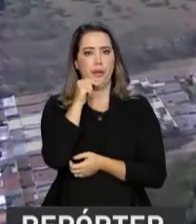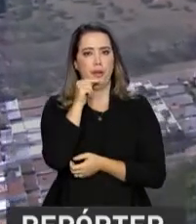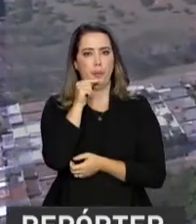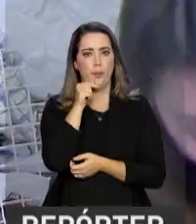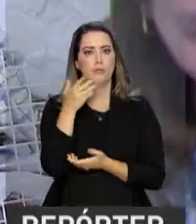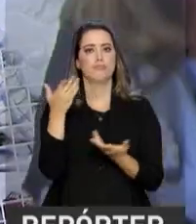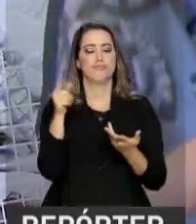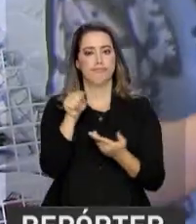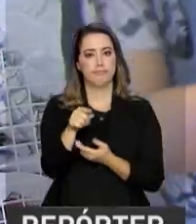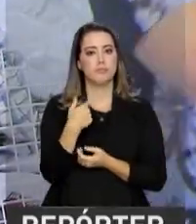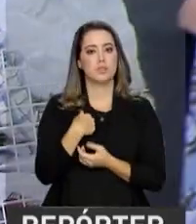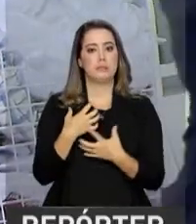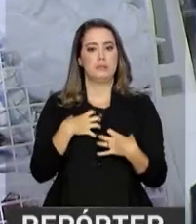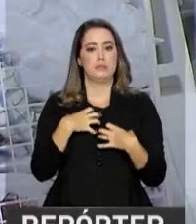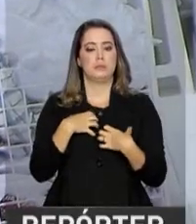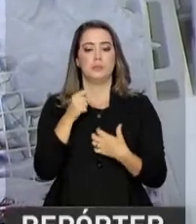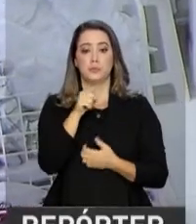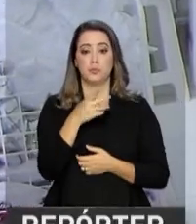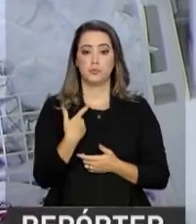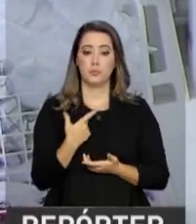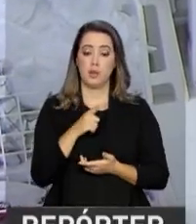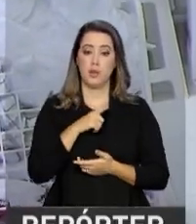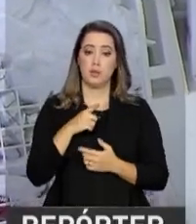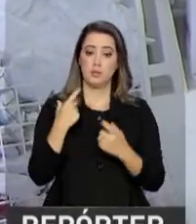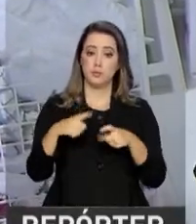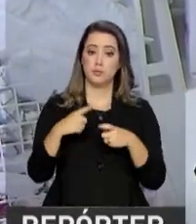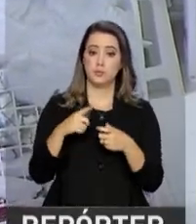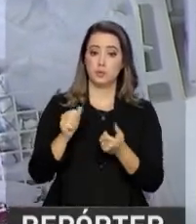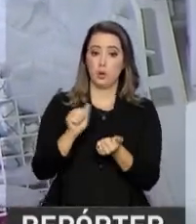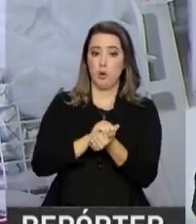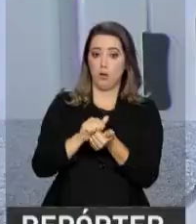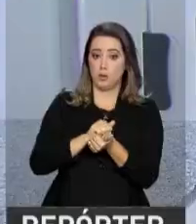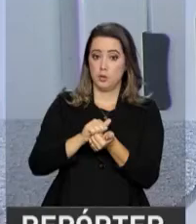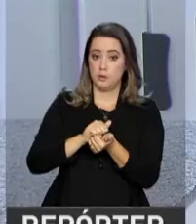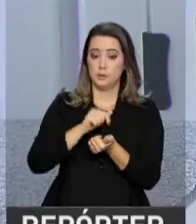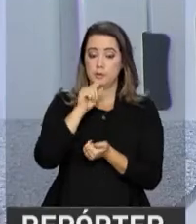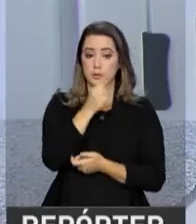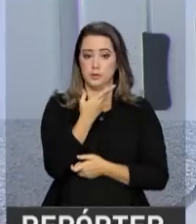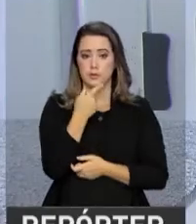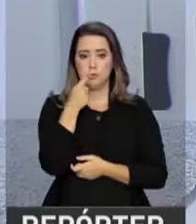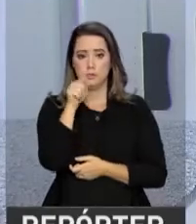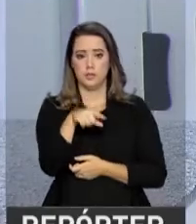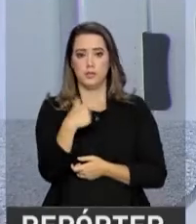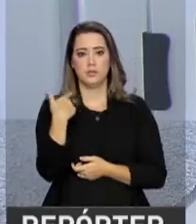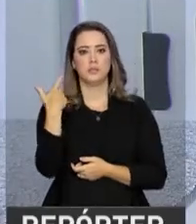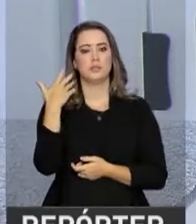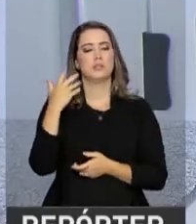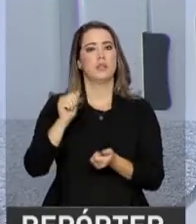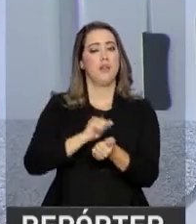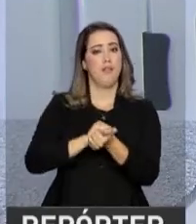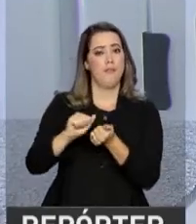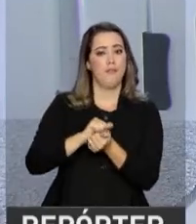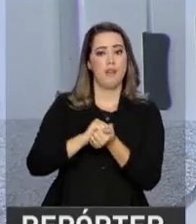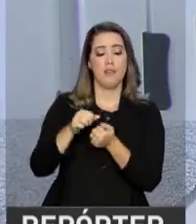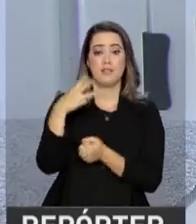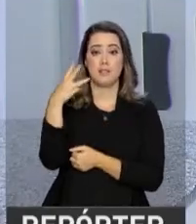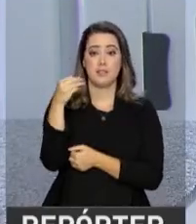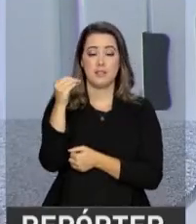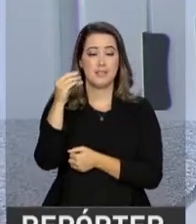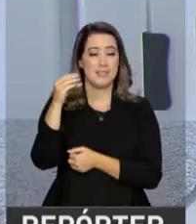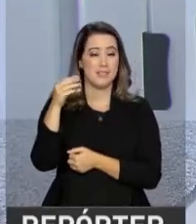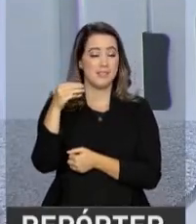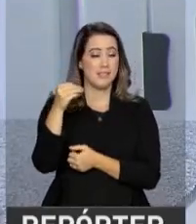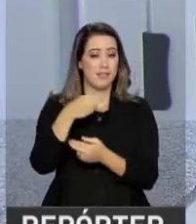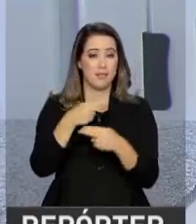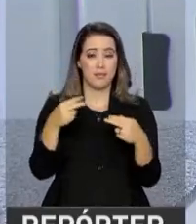último ano é o caso desta proprietário de uma rede de lavanderias ela conta que são lavadas 300 peças diariamente